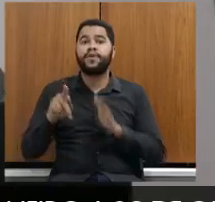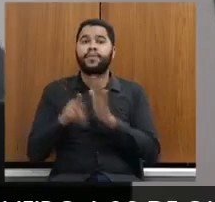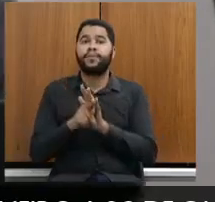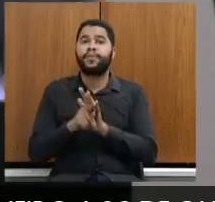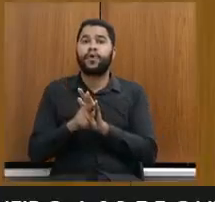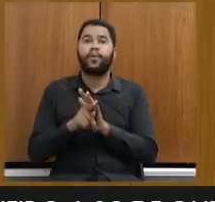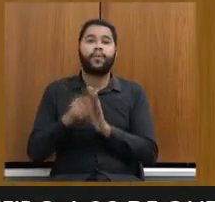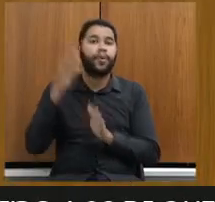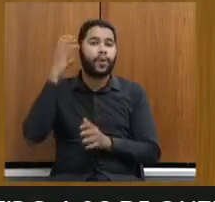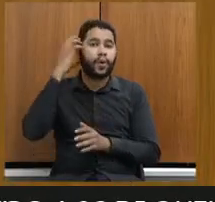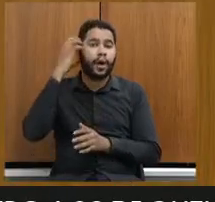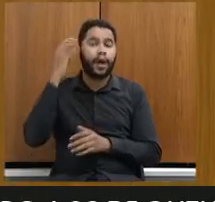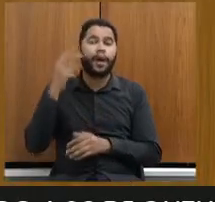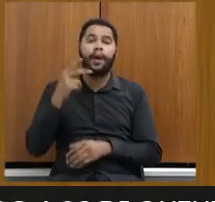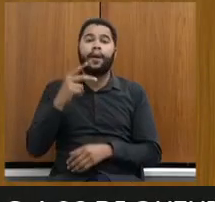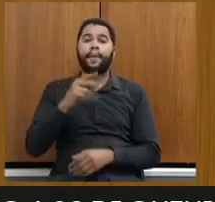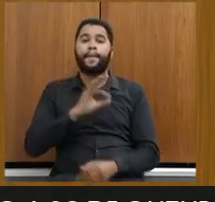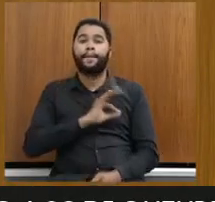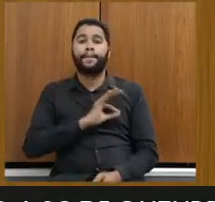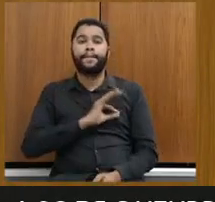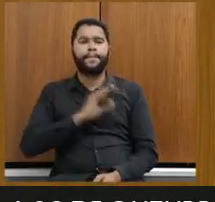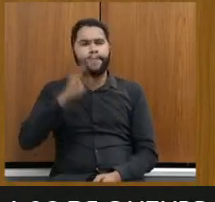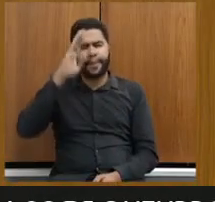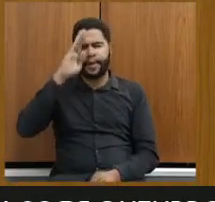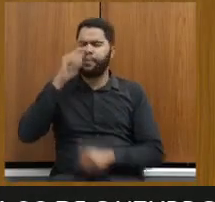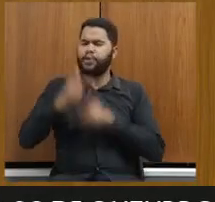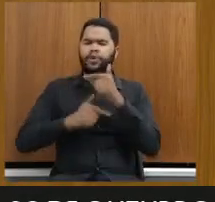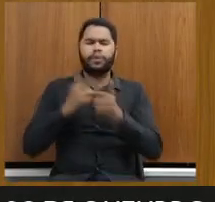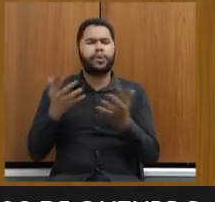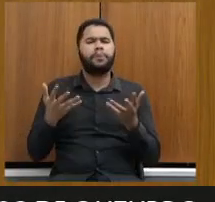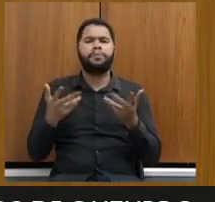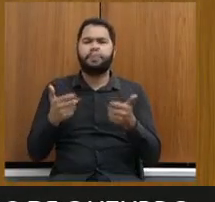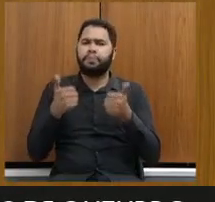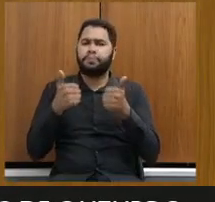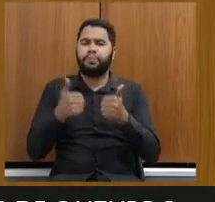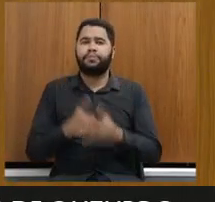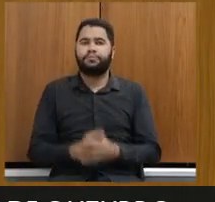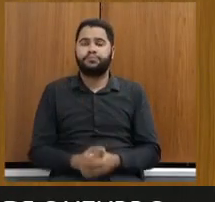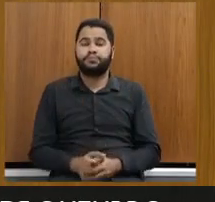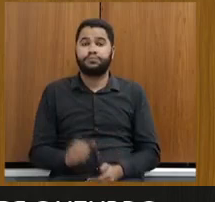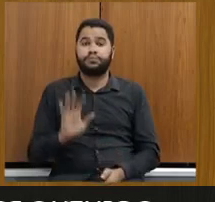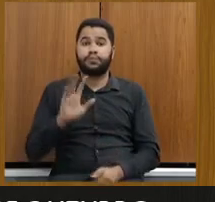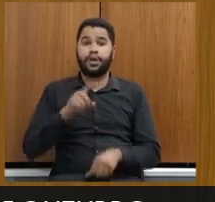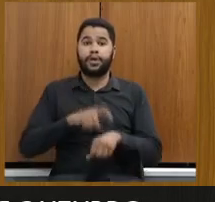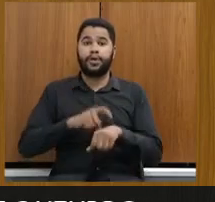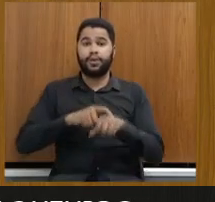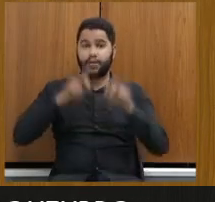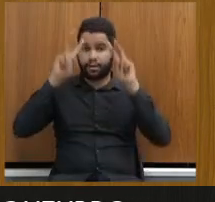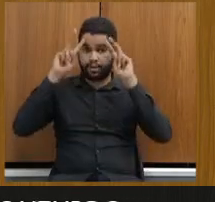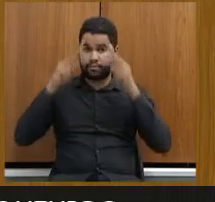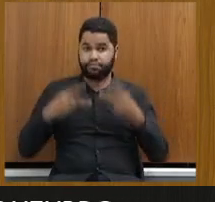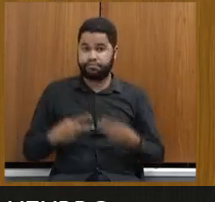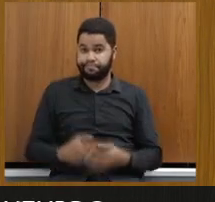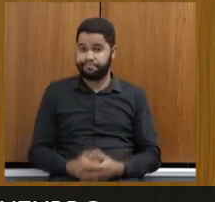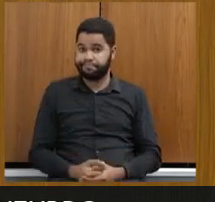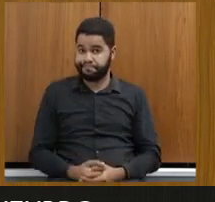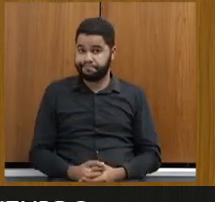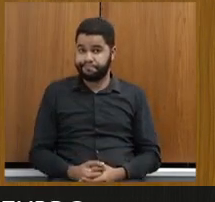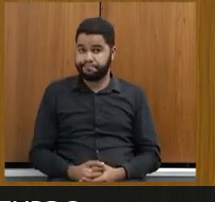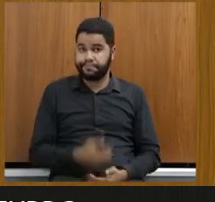da PM fala olha as forças de segurança pontual trabalhando maravilhosamente bem mas na hora do reconhecimento